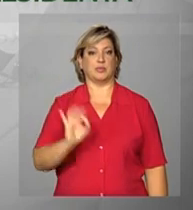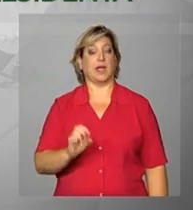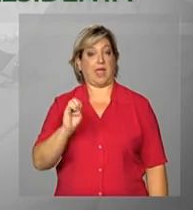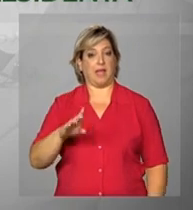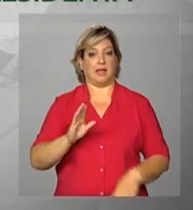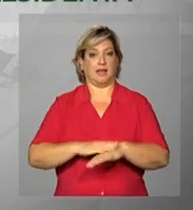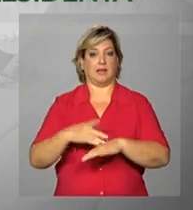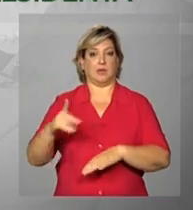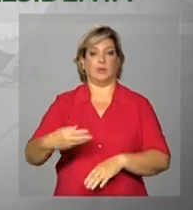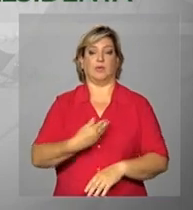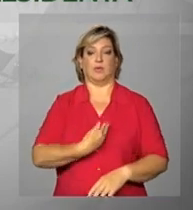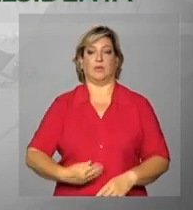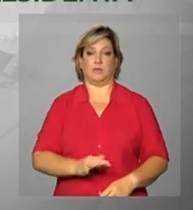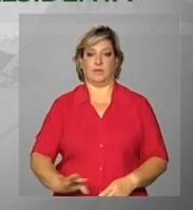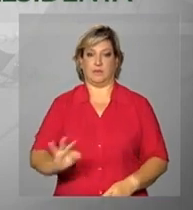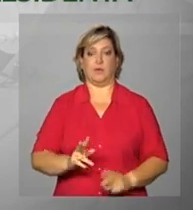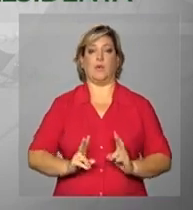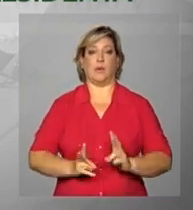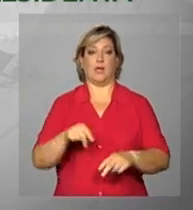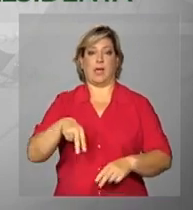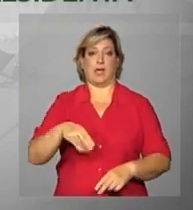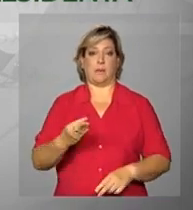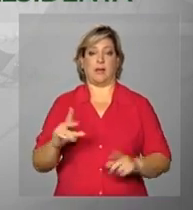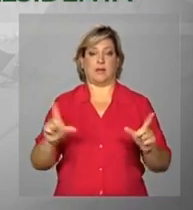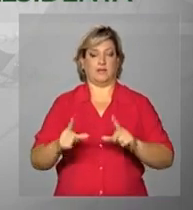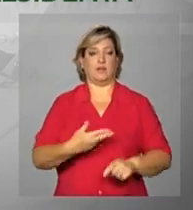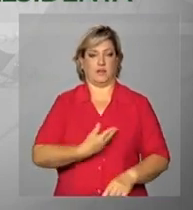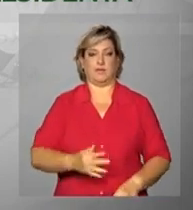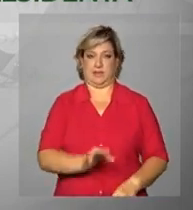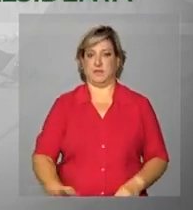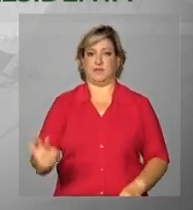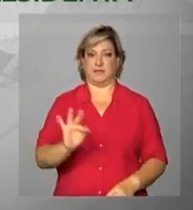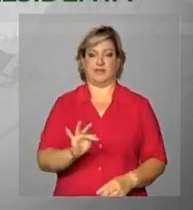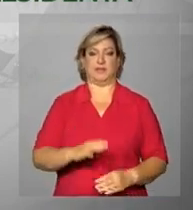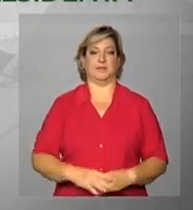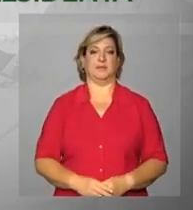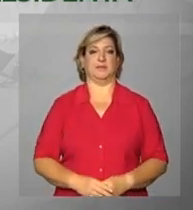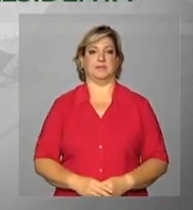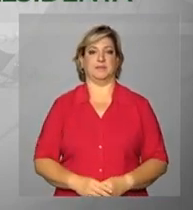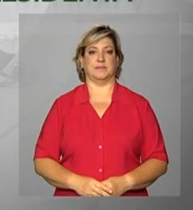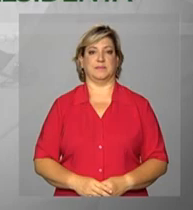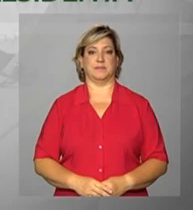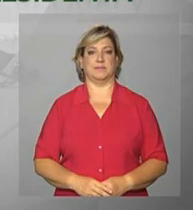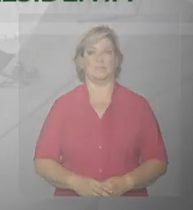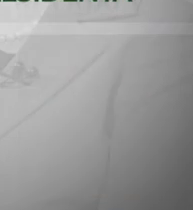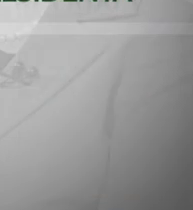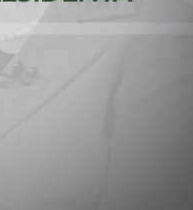recursos da União. Continue na NBR, a TV do Governo Federal.